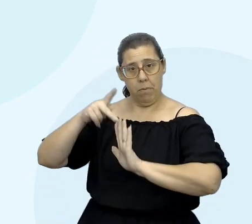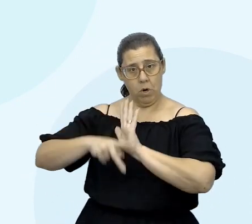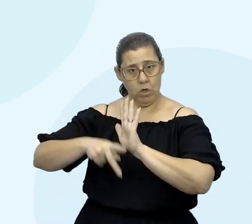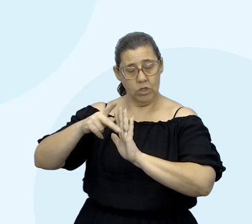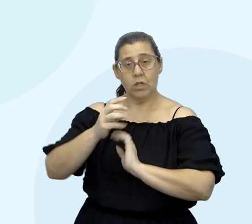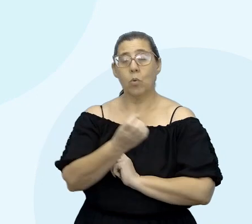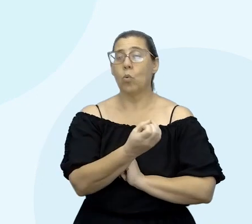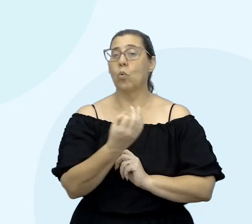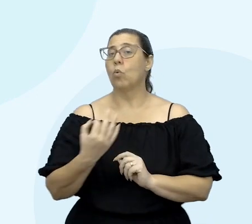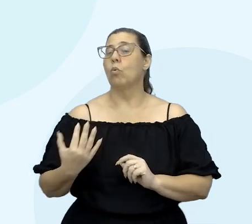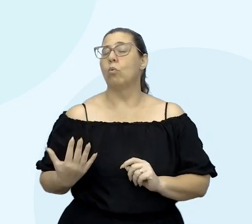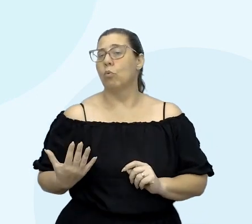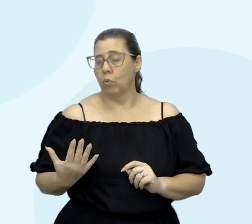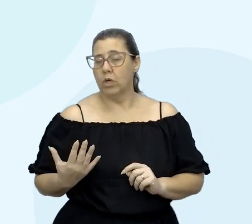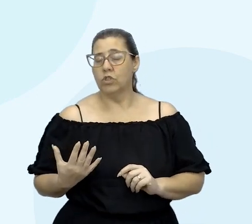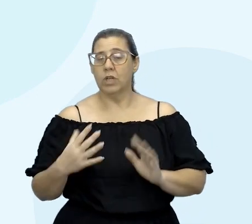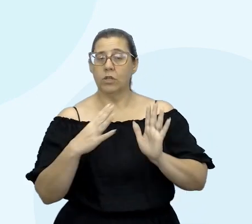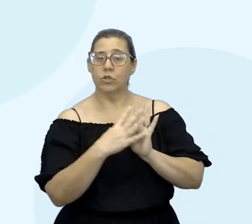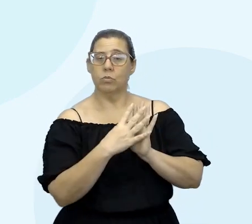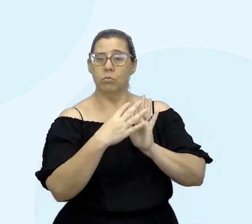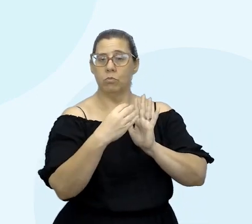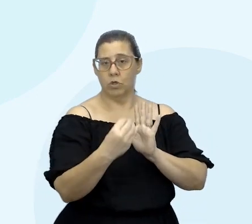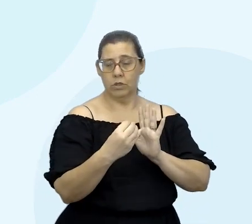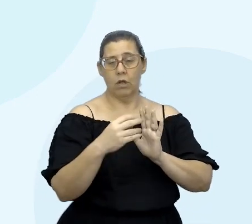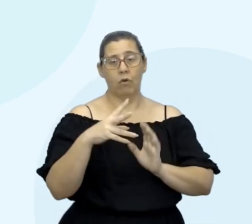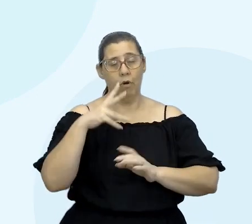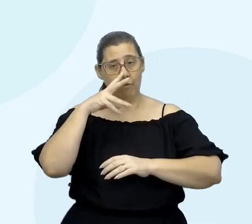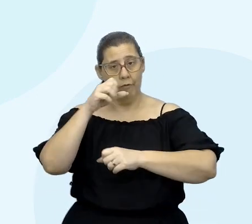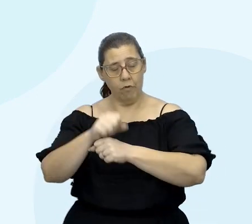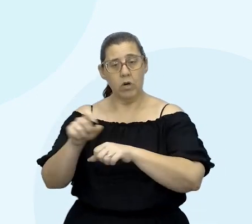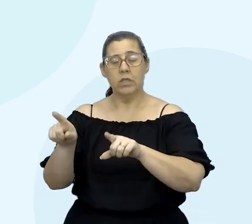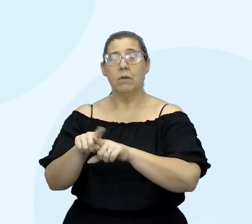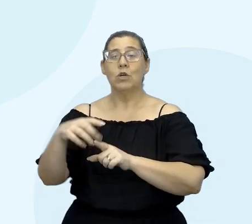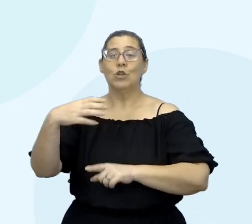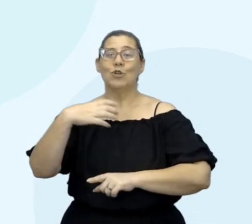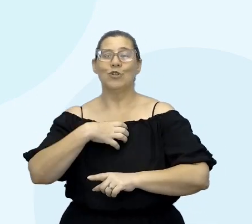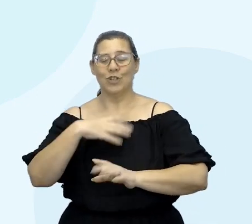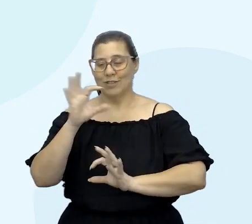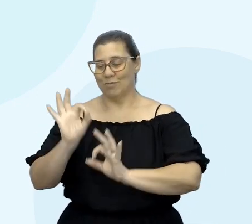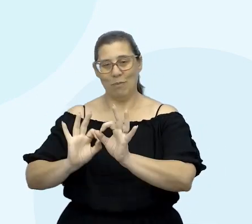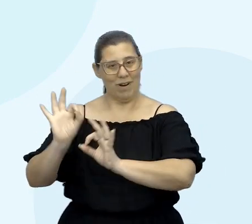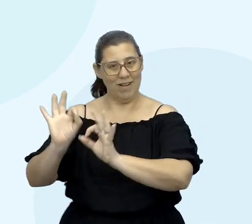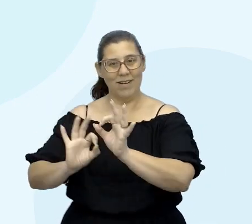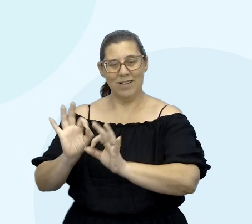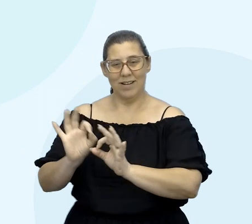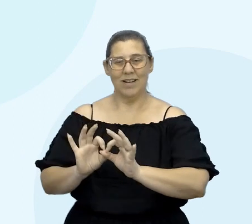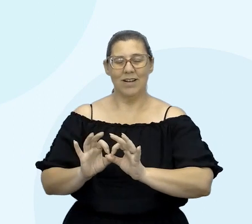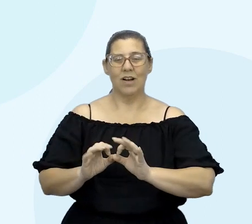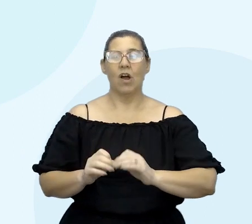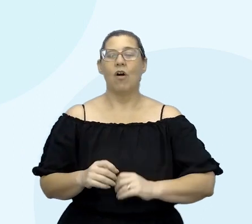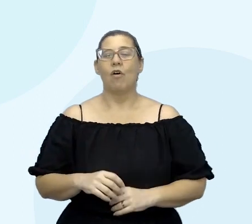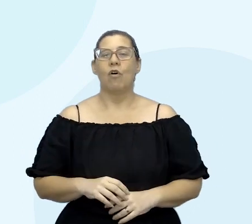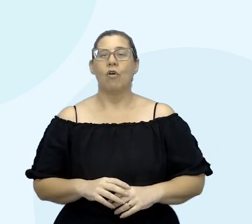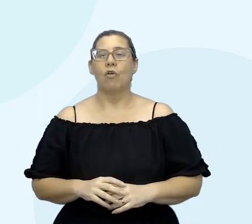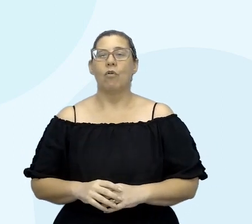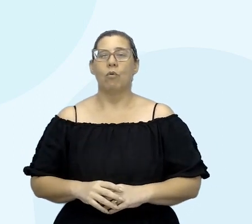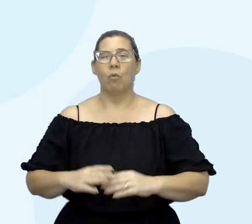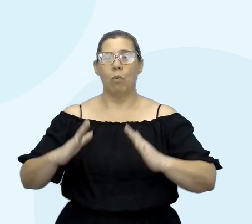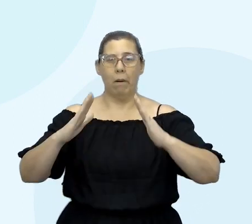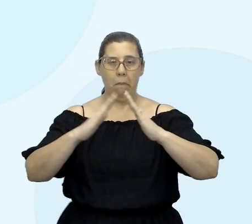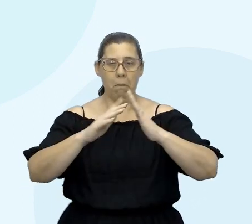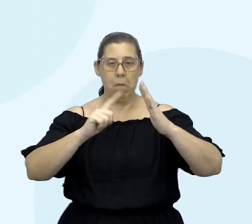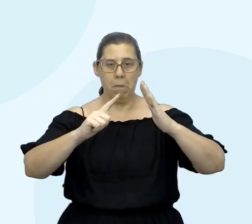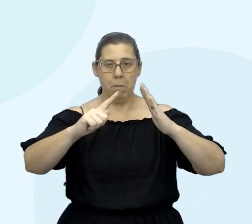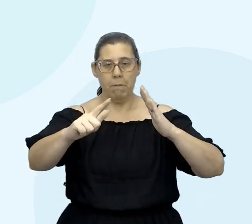a quantidade, os modelos, a potência e a forma de instalação dos módulos fotovoltaicos, assim como